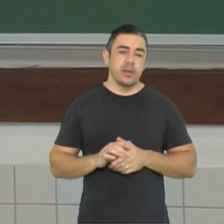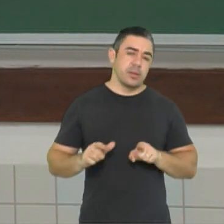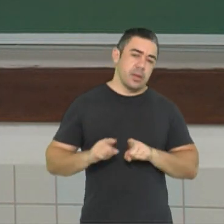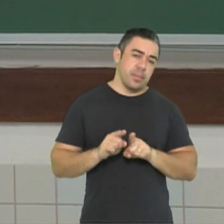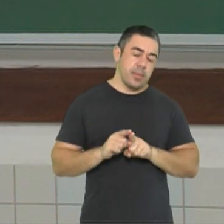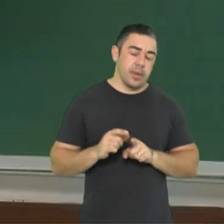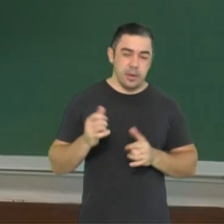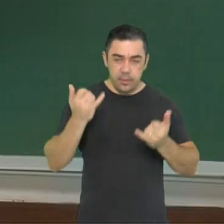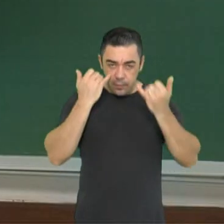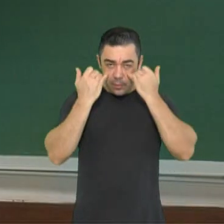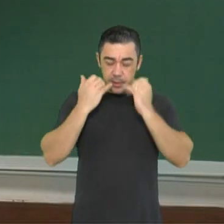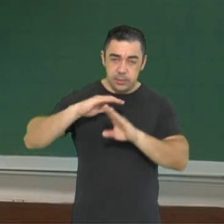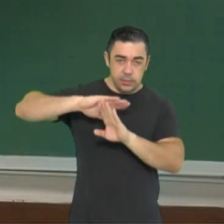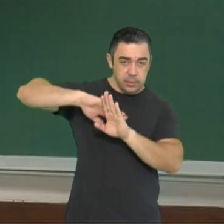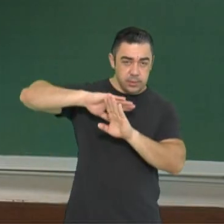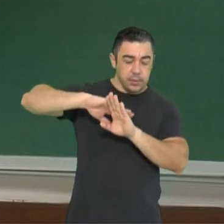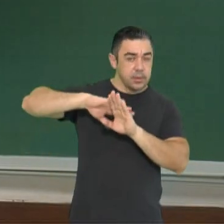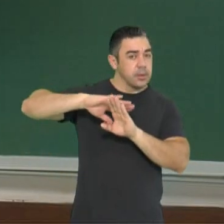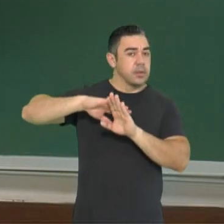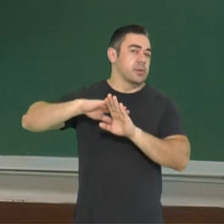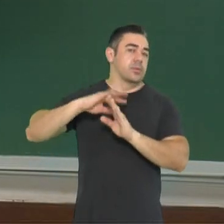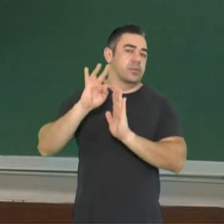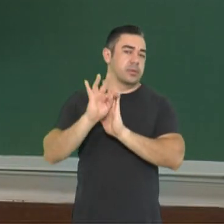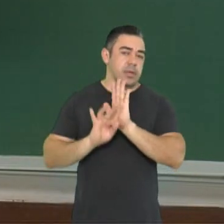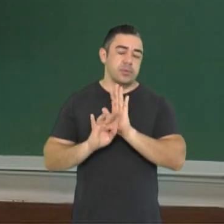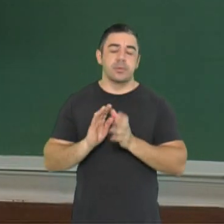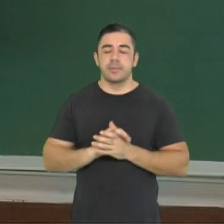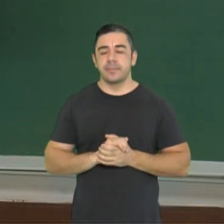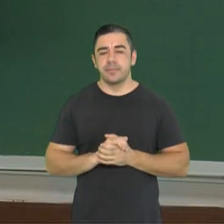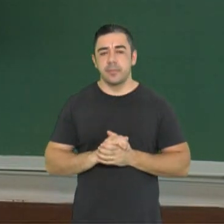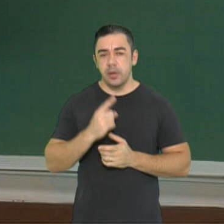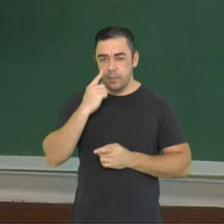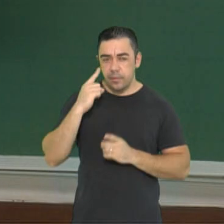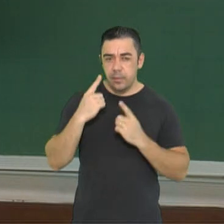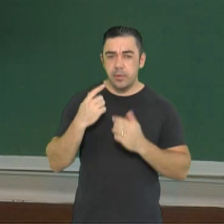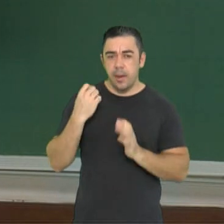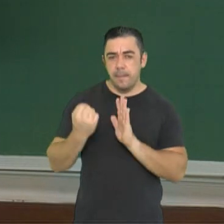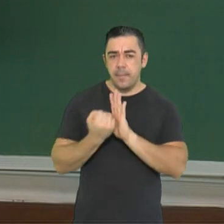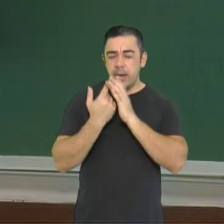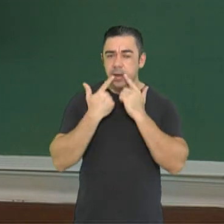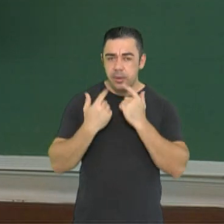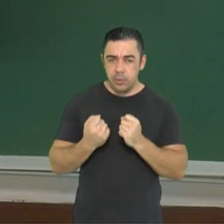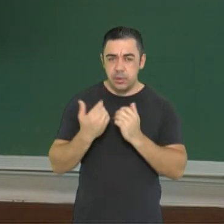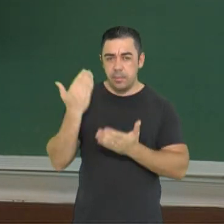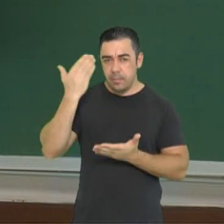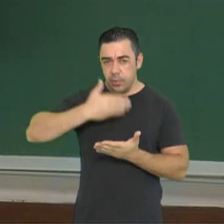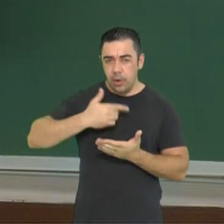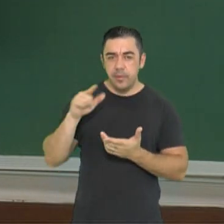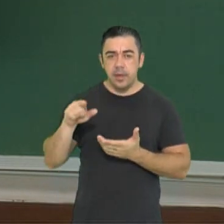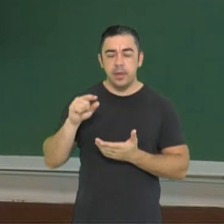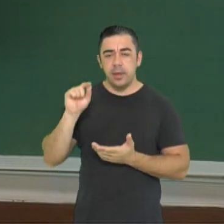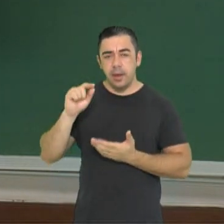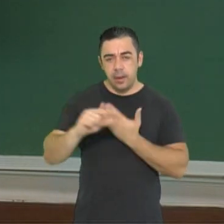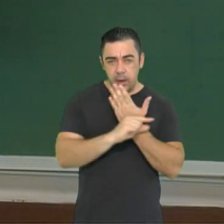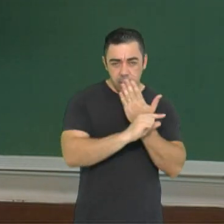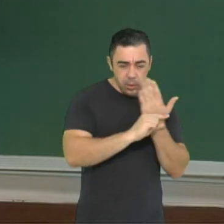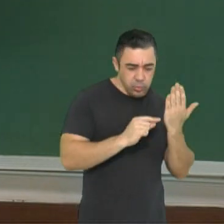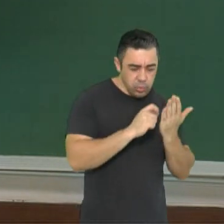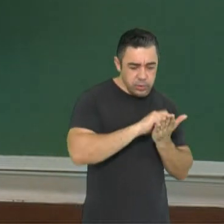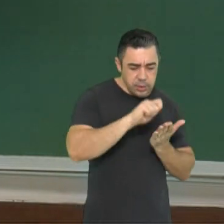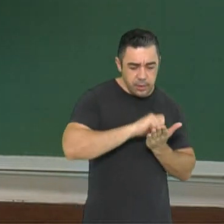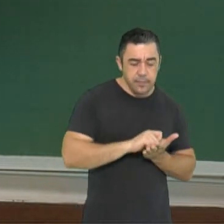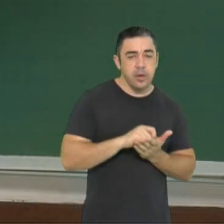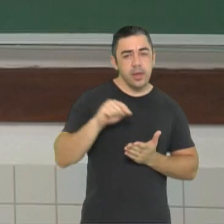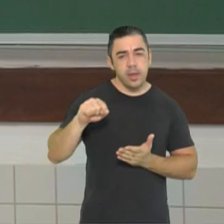informação implícita em um texto, identificamos as marcas linguísticas que evidenciam o locutor e o